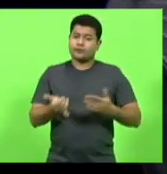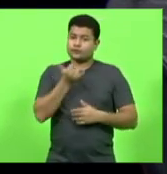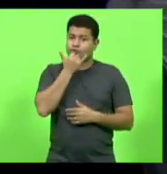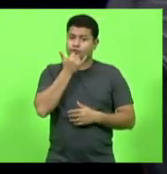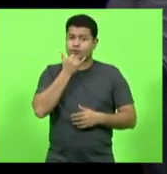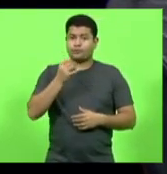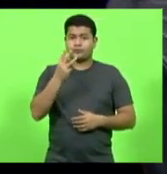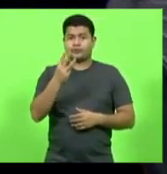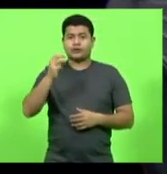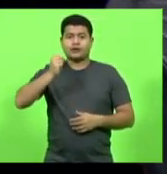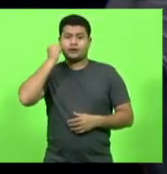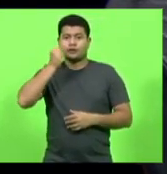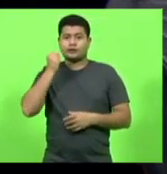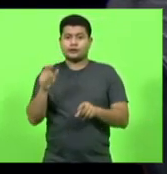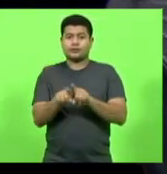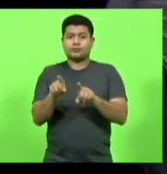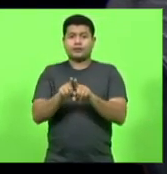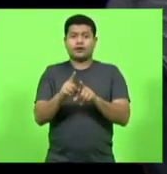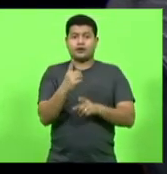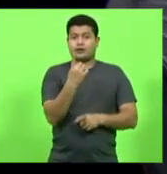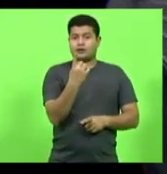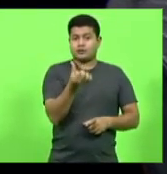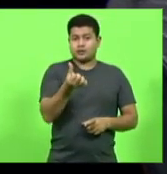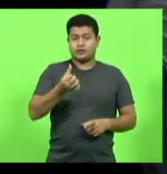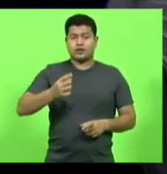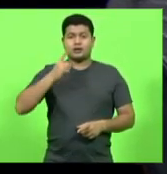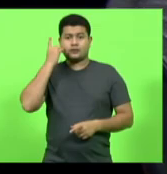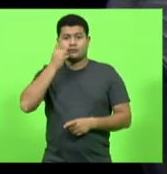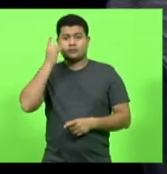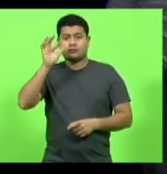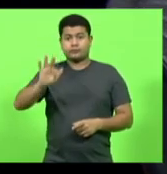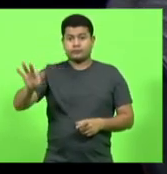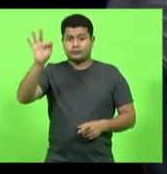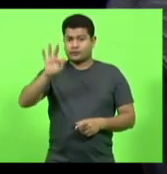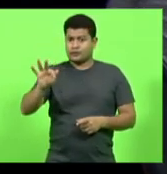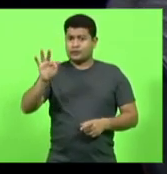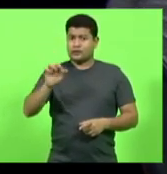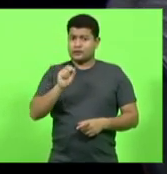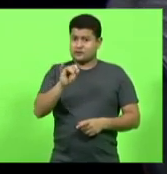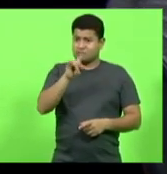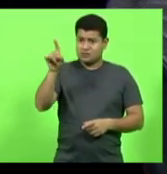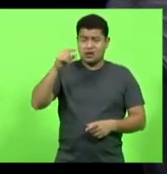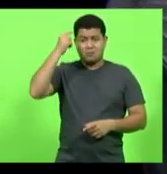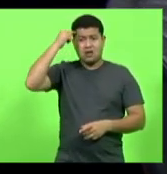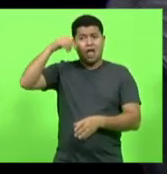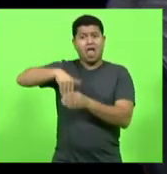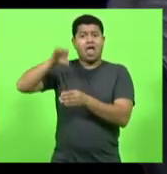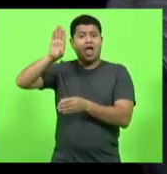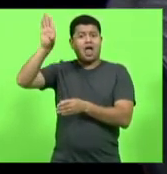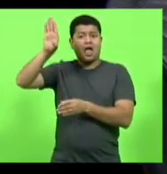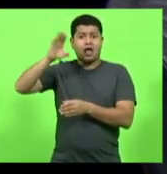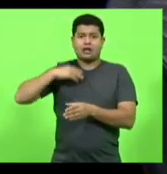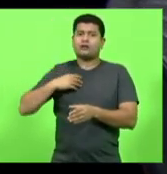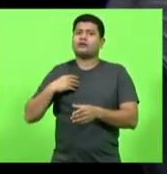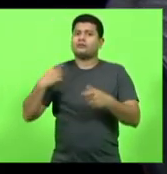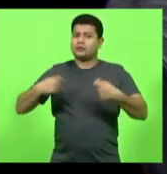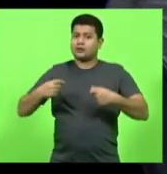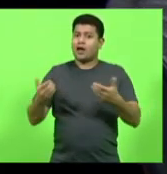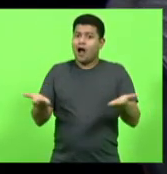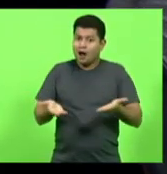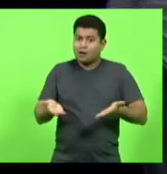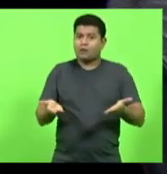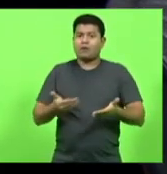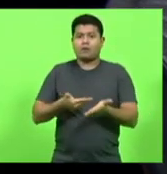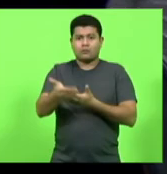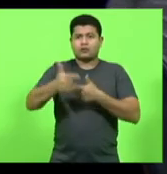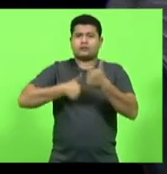16 deputados federais. Estão pensando em eleição ano que vem? Tem que começar a mostrar serviço esse ano. Ano que